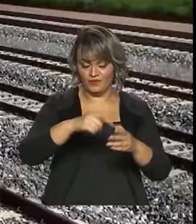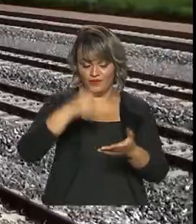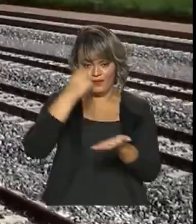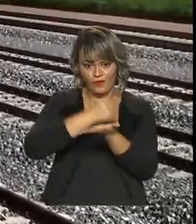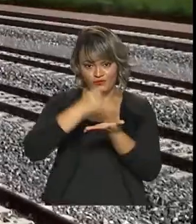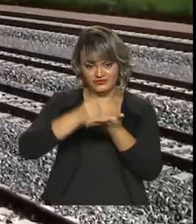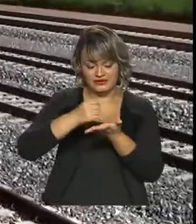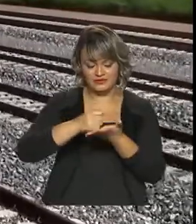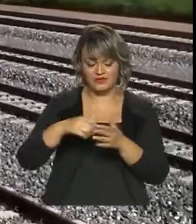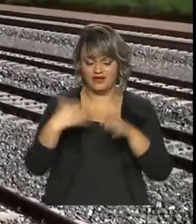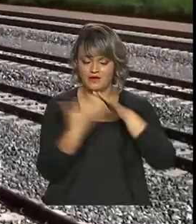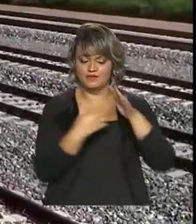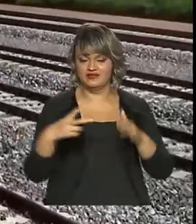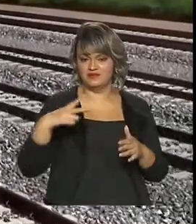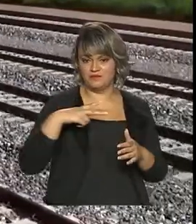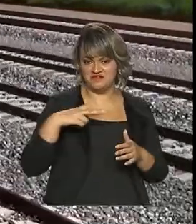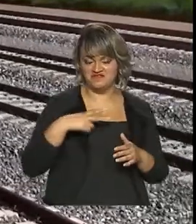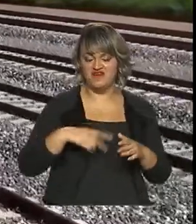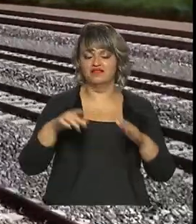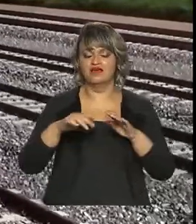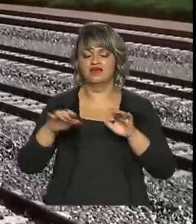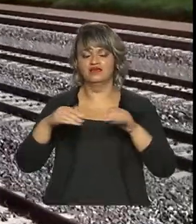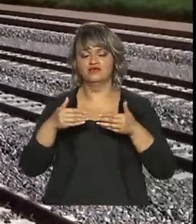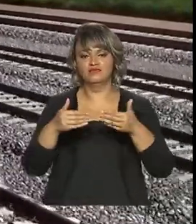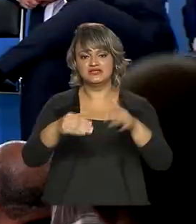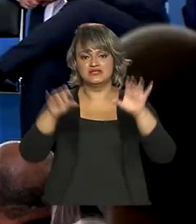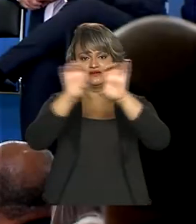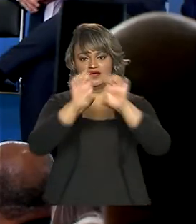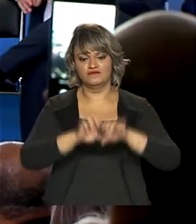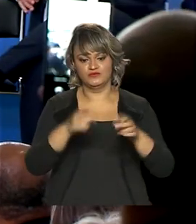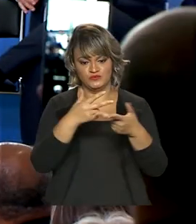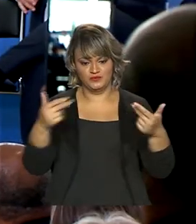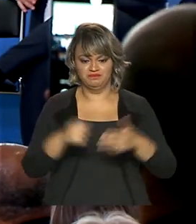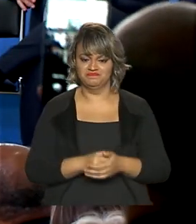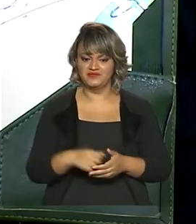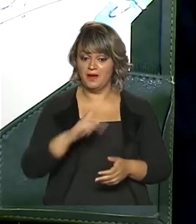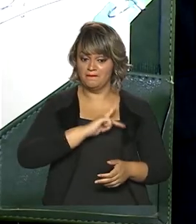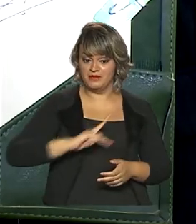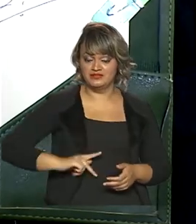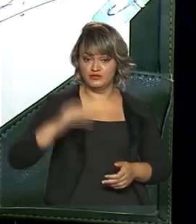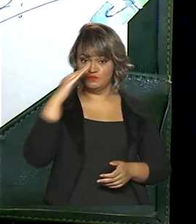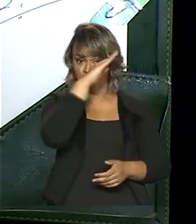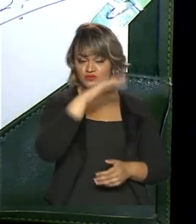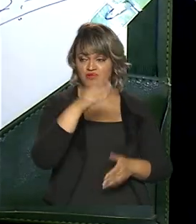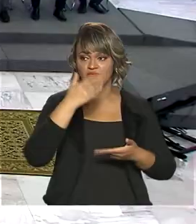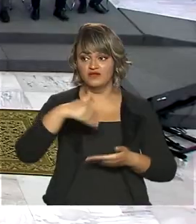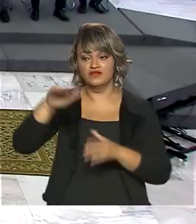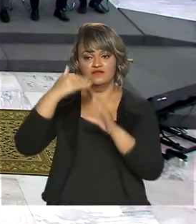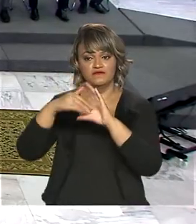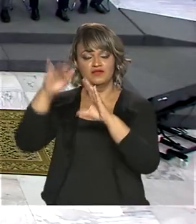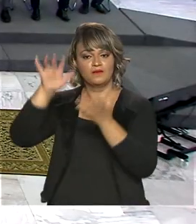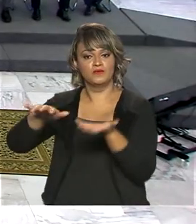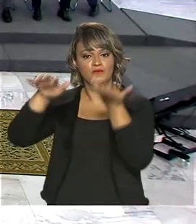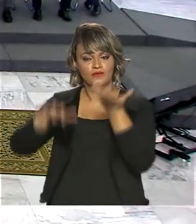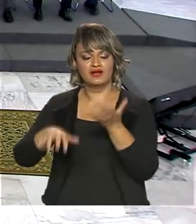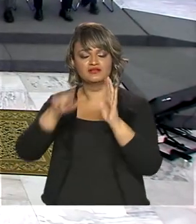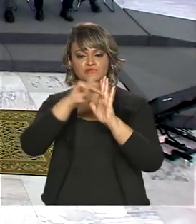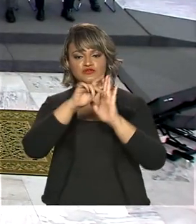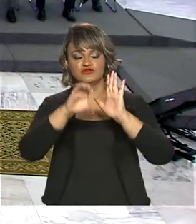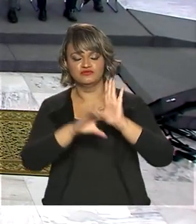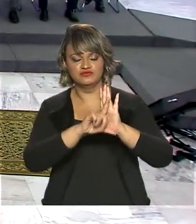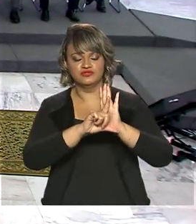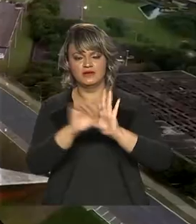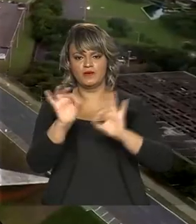entre as empresas privadas eo Ministério da infraestrutura Presidente Jair bolsonaro envia ao congresso projeto de lei para